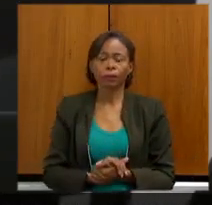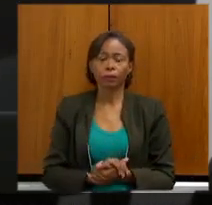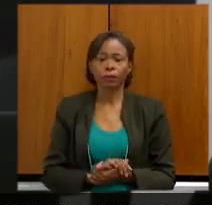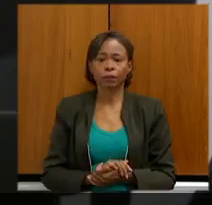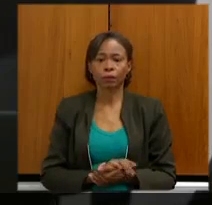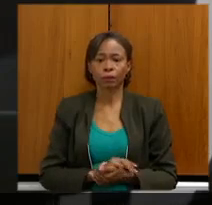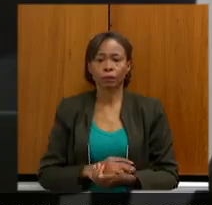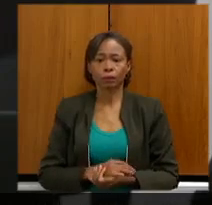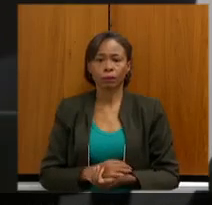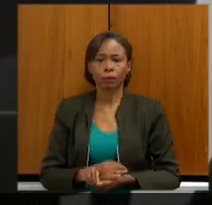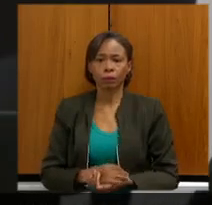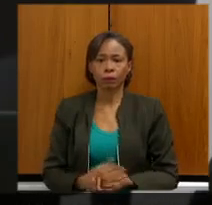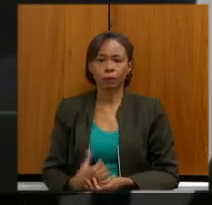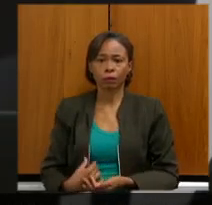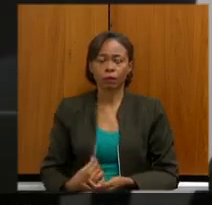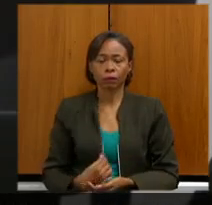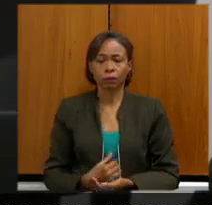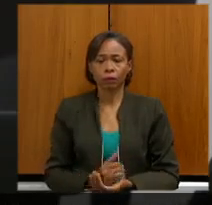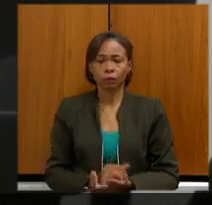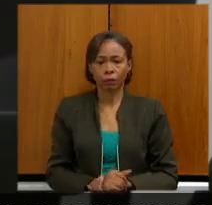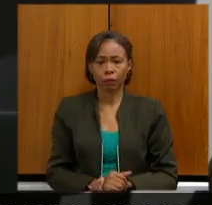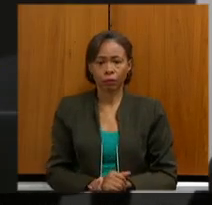E aí